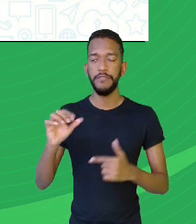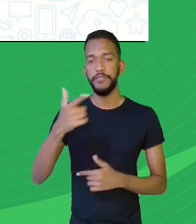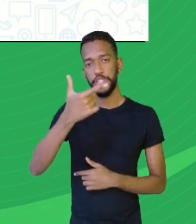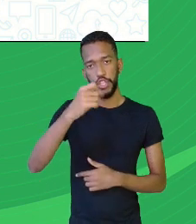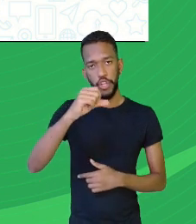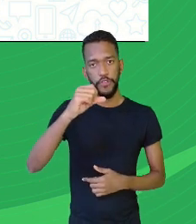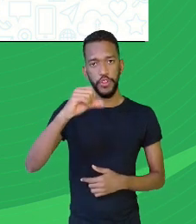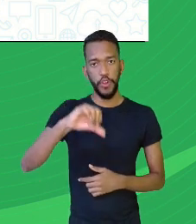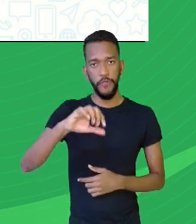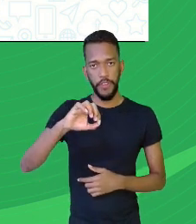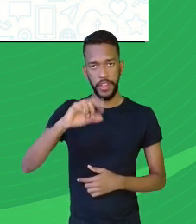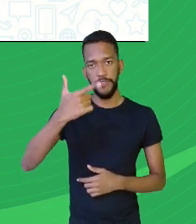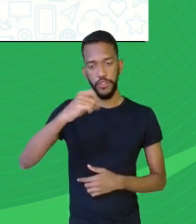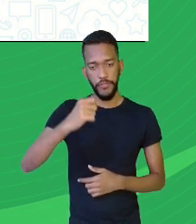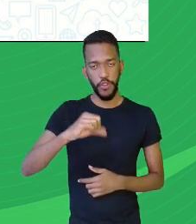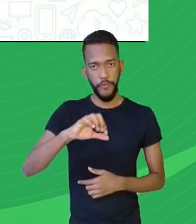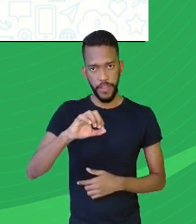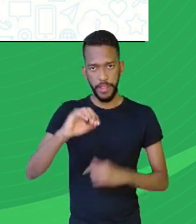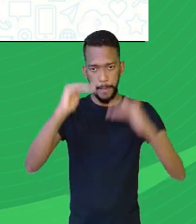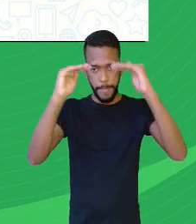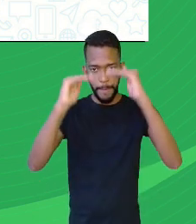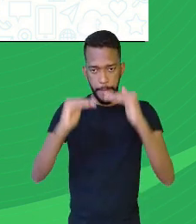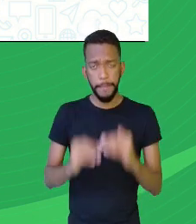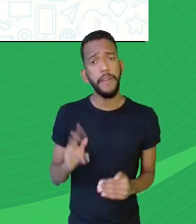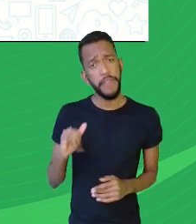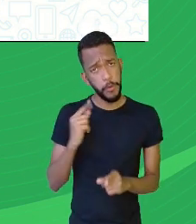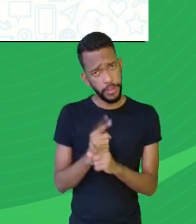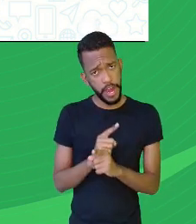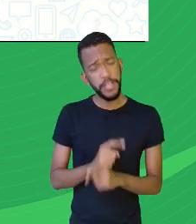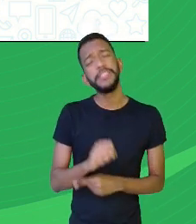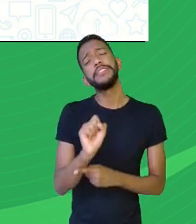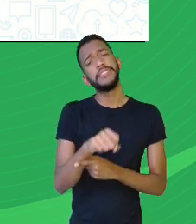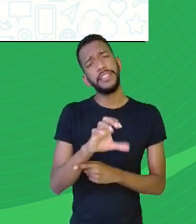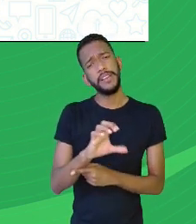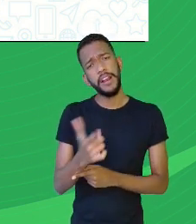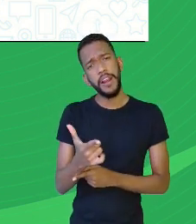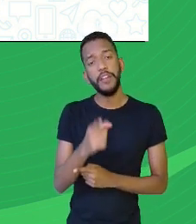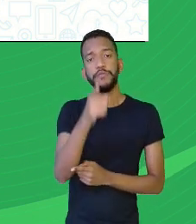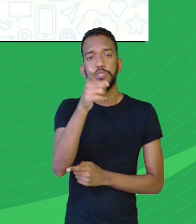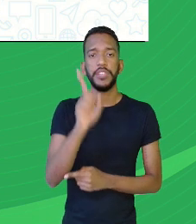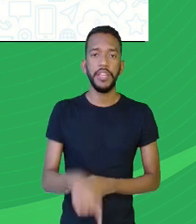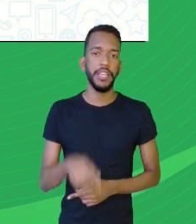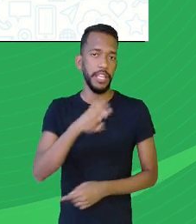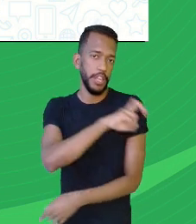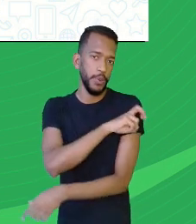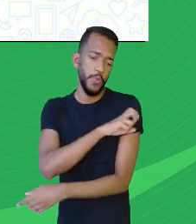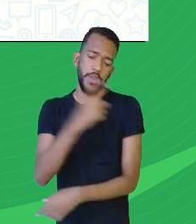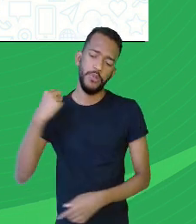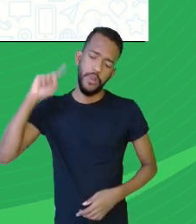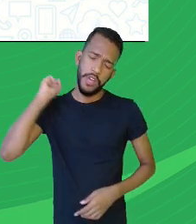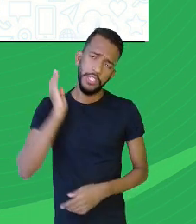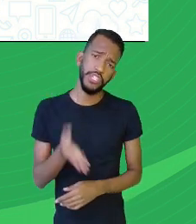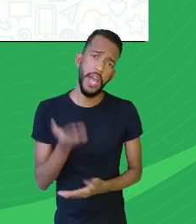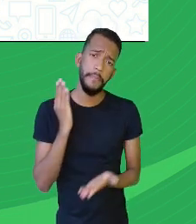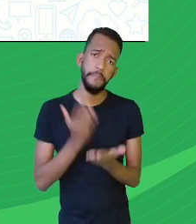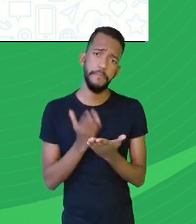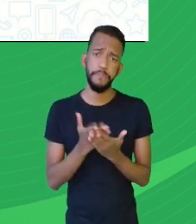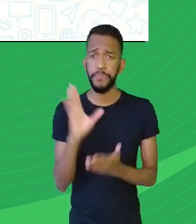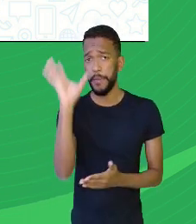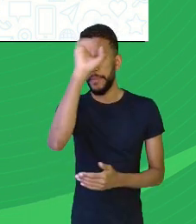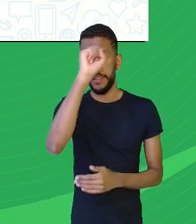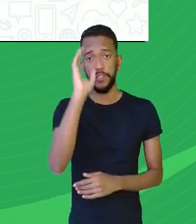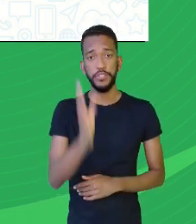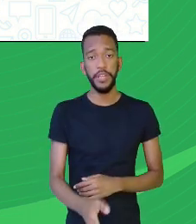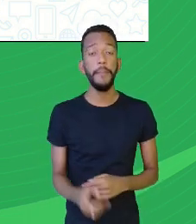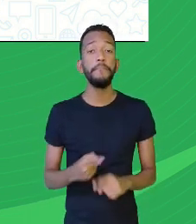29,90 mais 29,90. Eu vou encontrar o resultado? Claro que sim. Você do quinto ano já aprendeu como faz a adição, mas eu